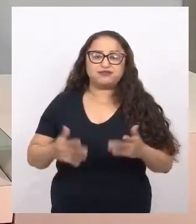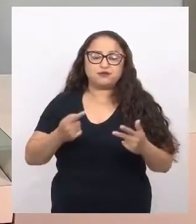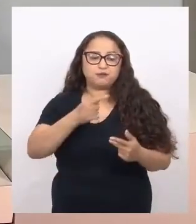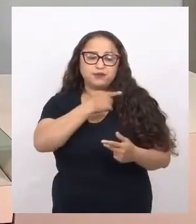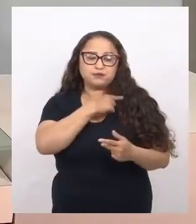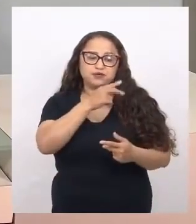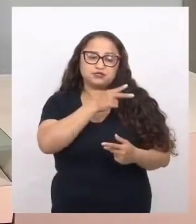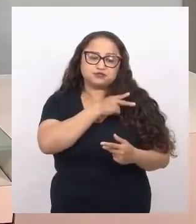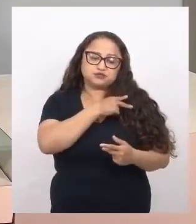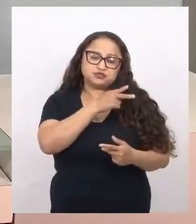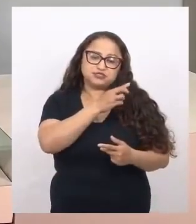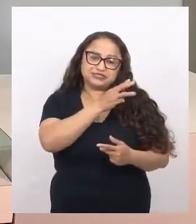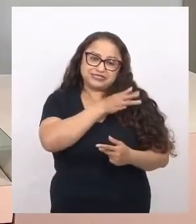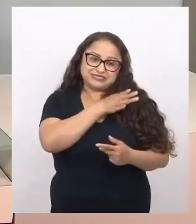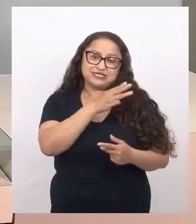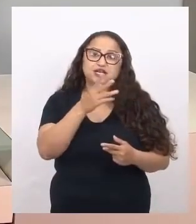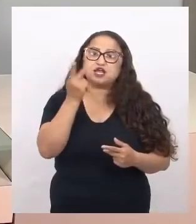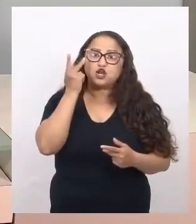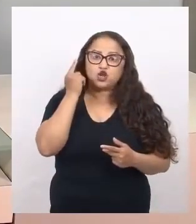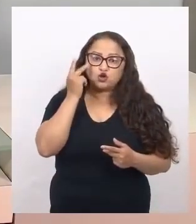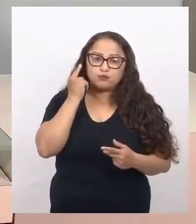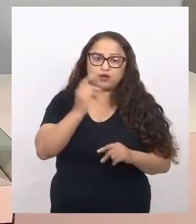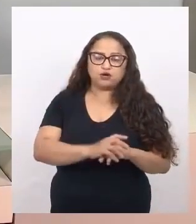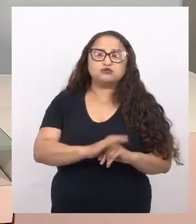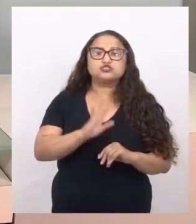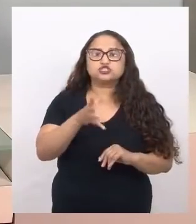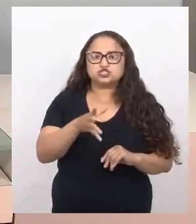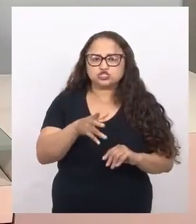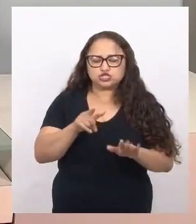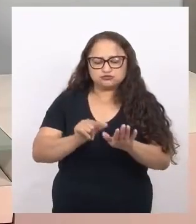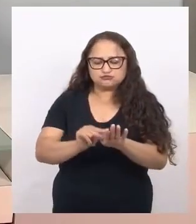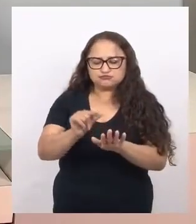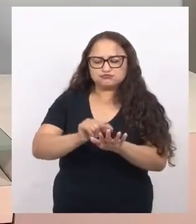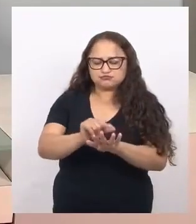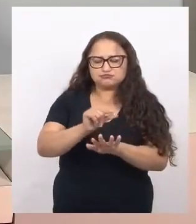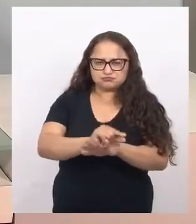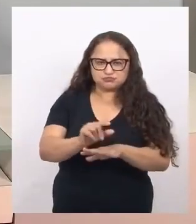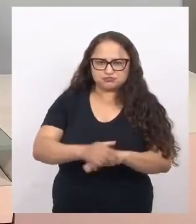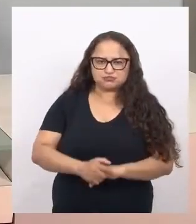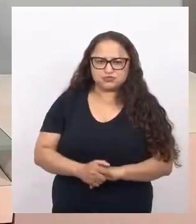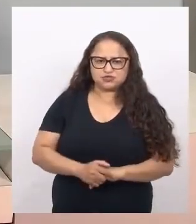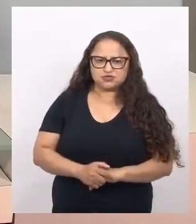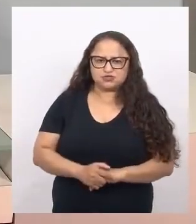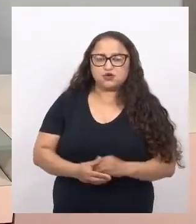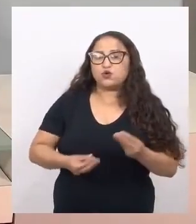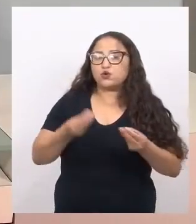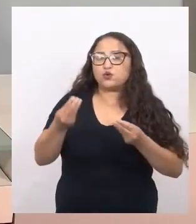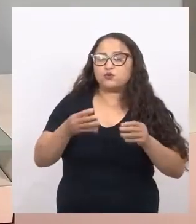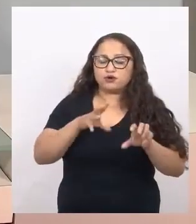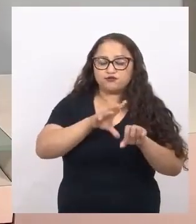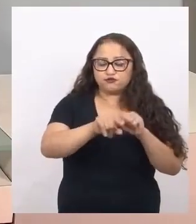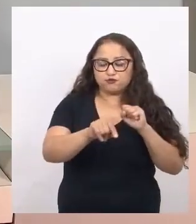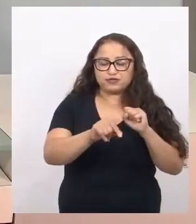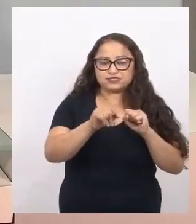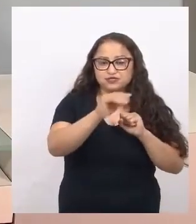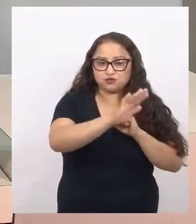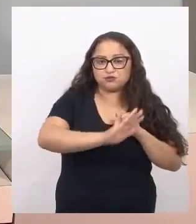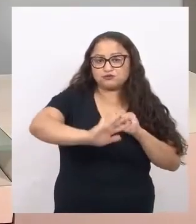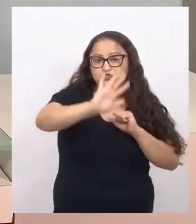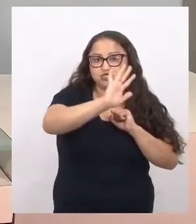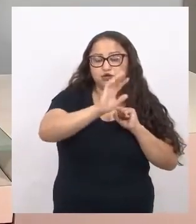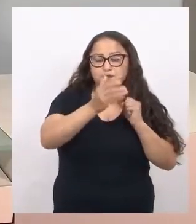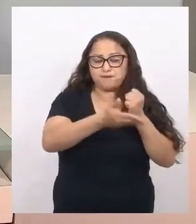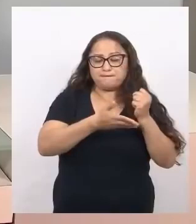série normal, vocês fizeram a coleta dos itinerários, vocês fizeram a coleta da formação geral básica da segunda série e fizeram